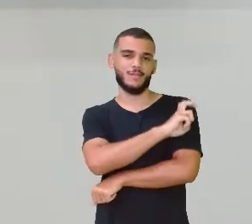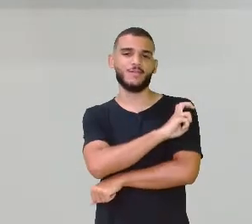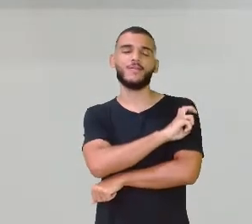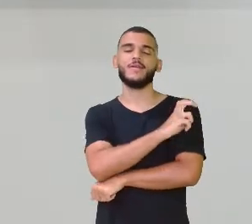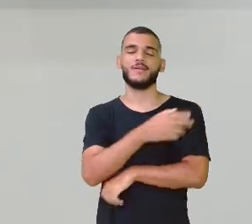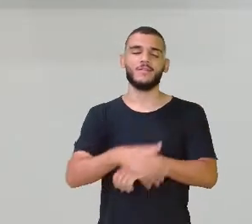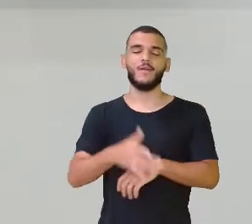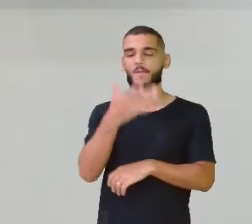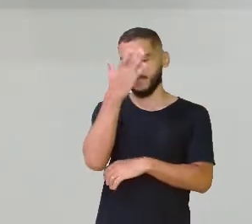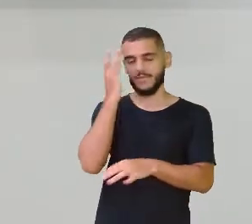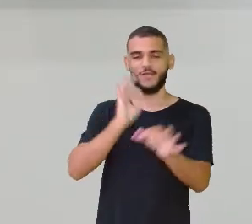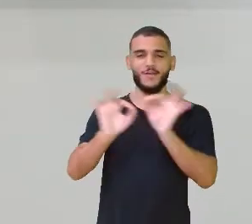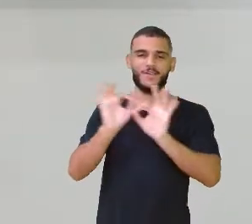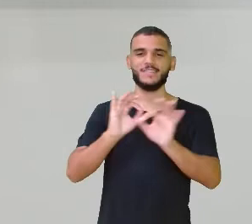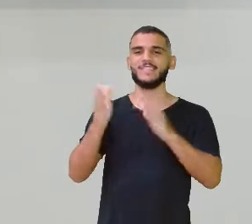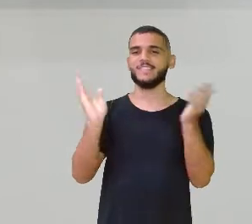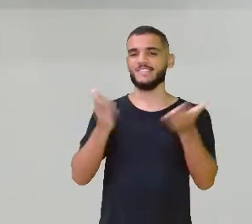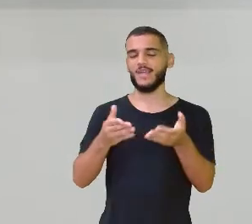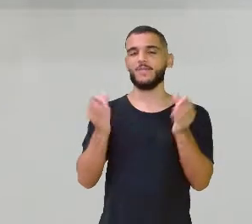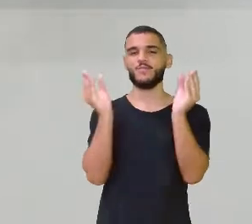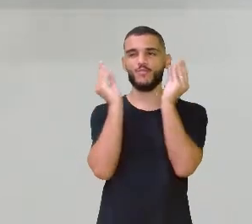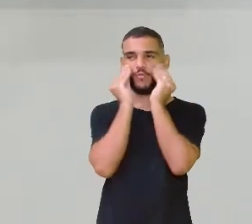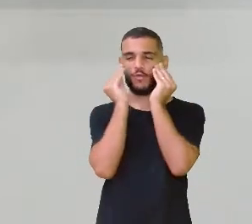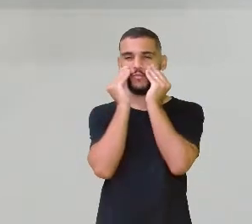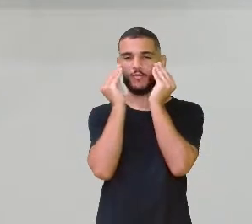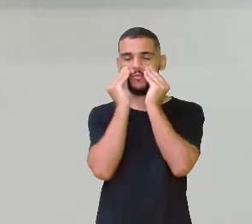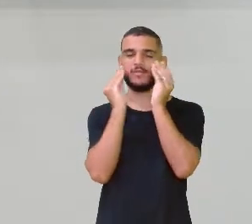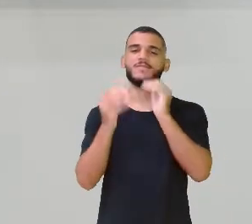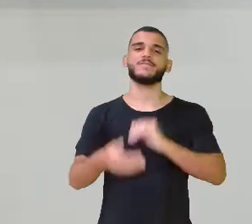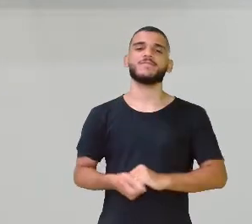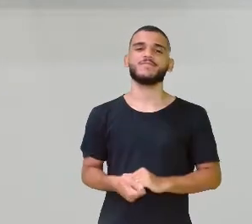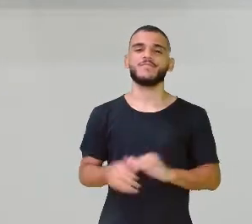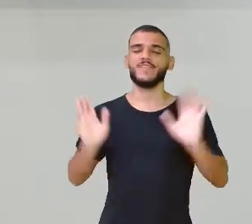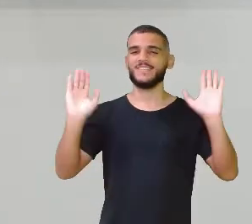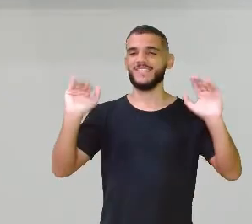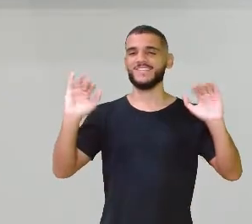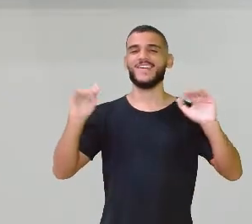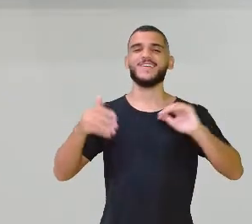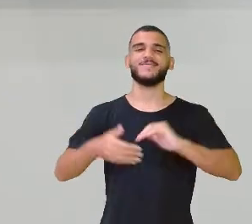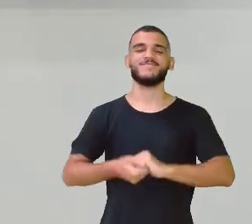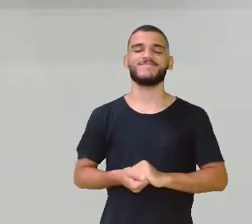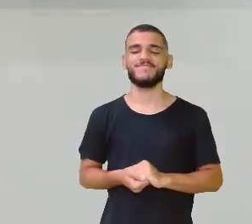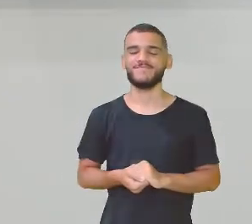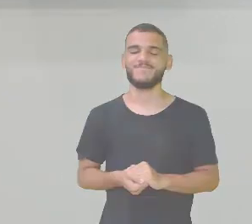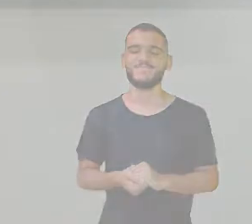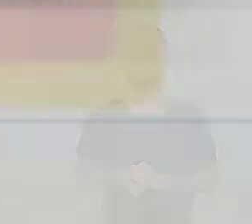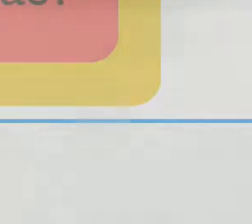ali, ó, se organizando, tá certo? Então, ó, beijo grande para vocês e até a próxima aula.